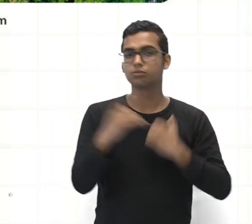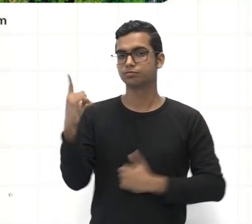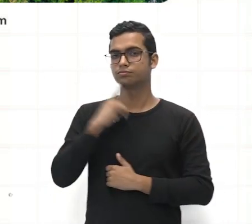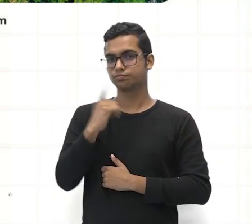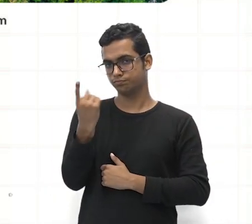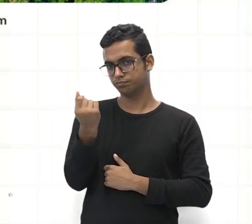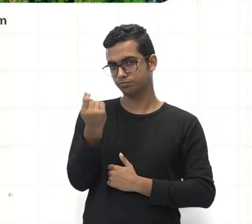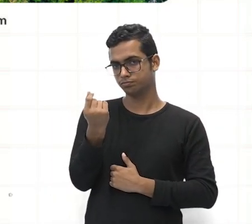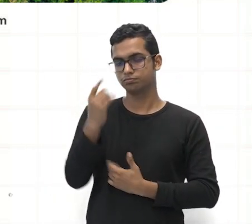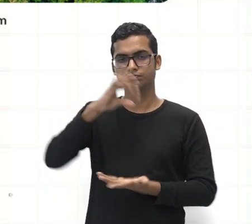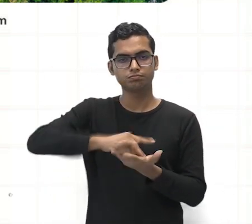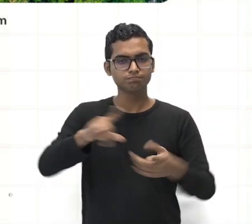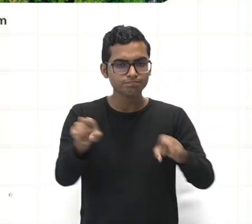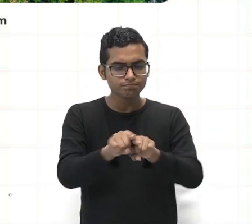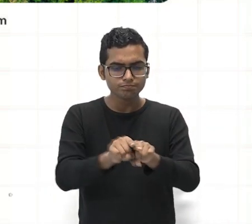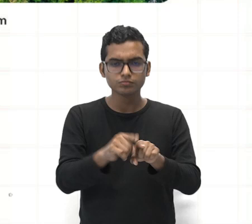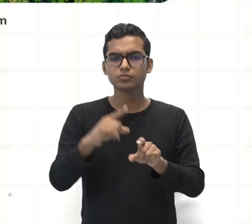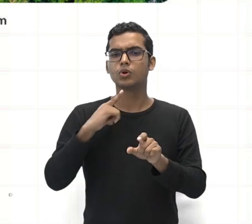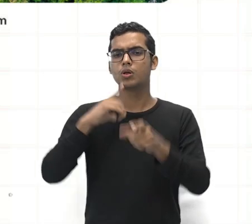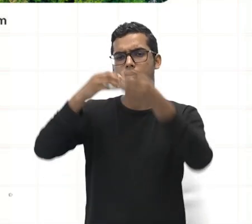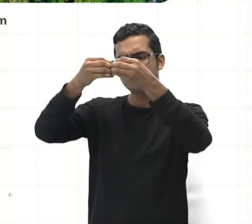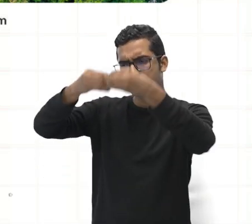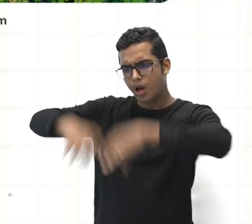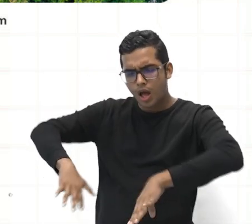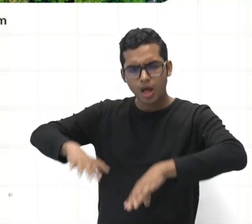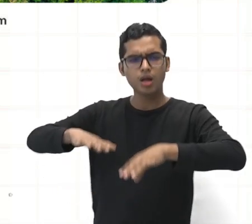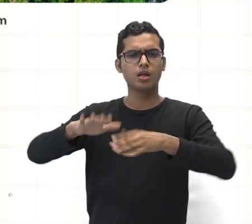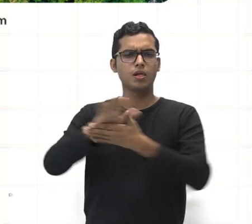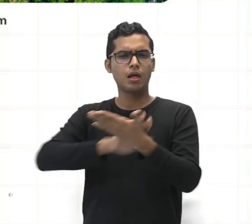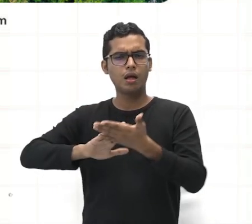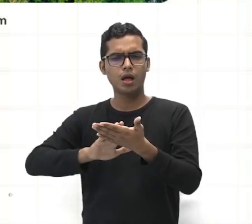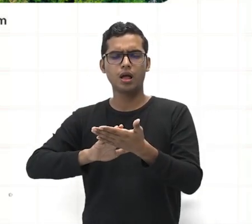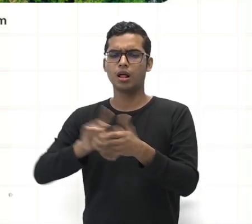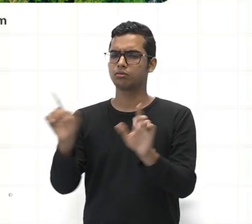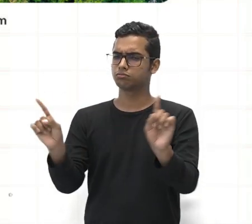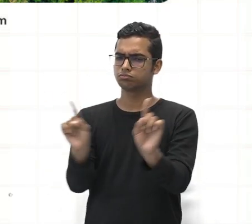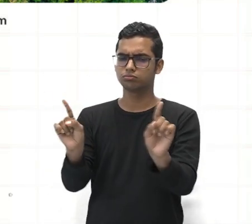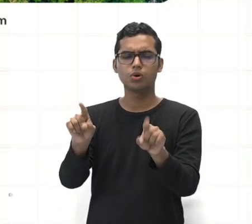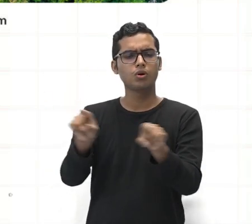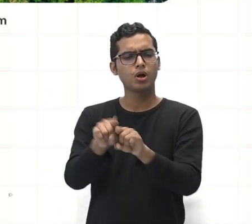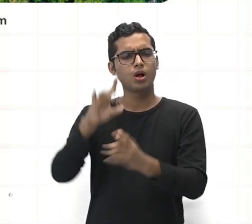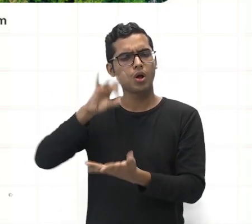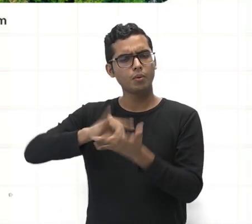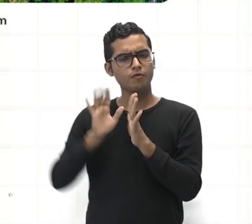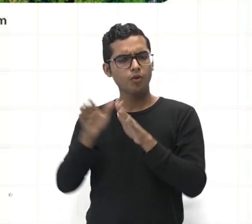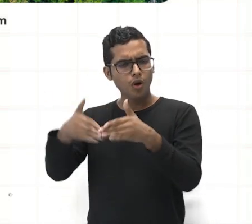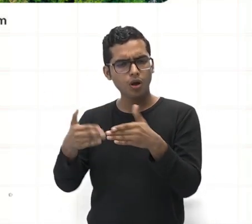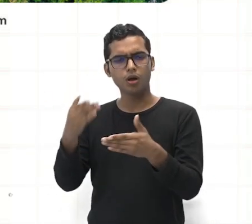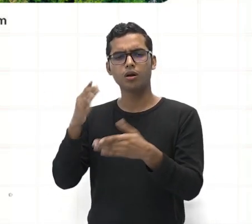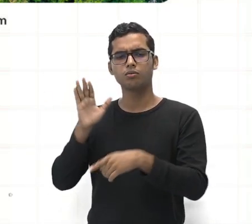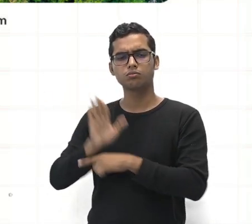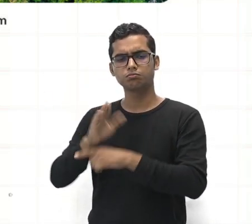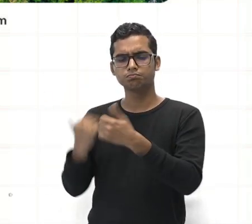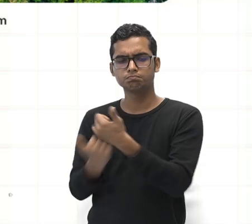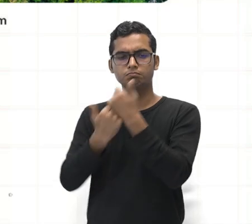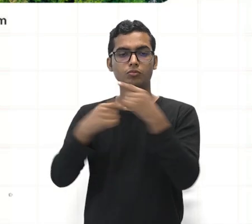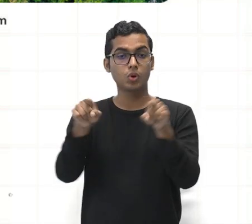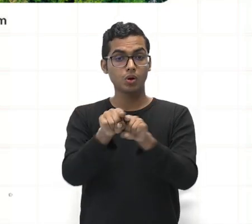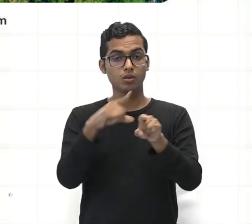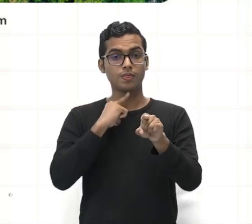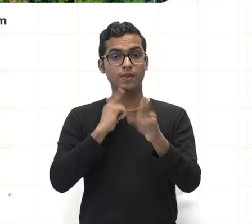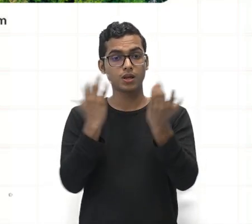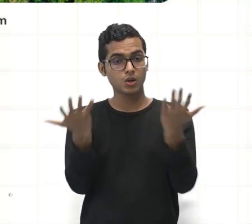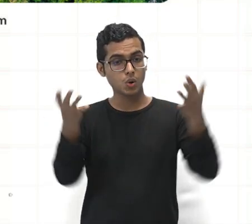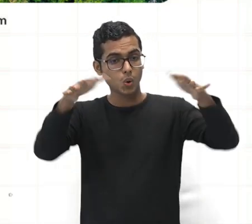renda, mas sem destruir, sem comprometer os recursos. E ainda alcançar uma inclusão social e justa